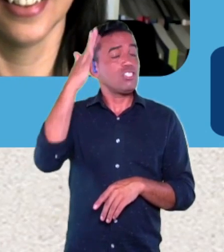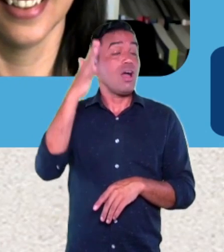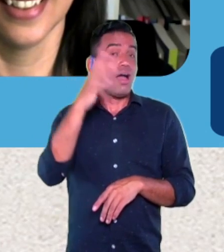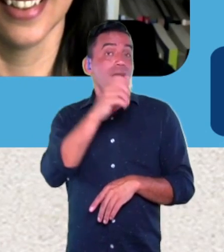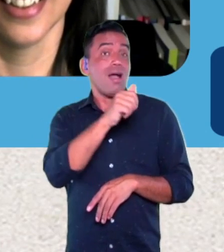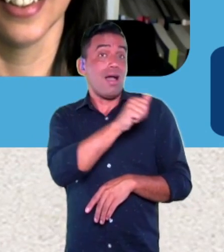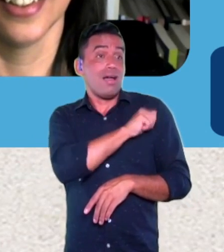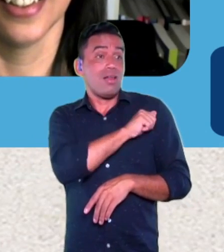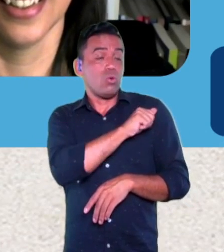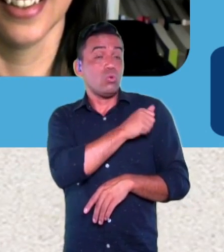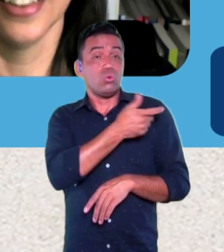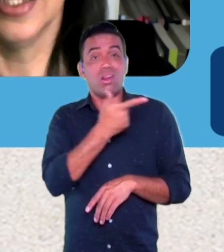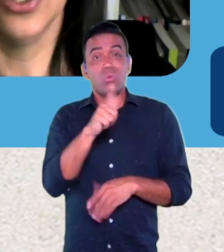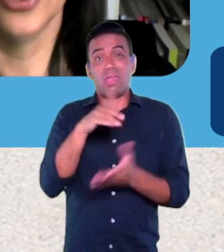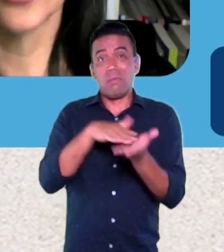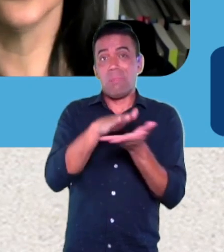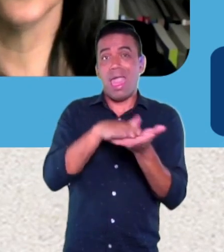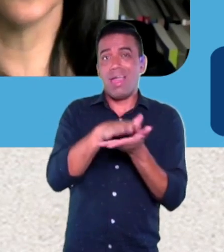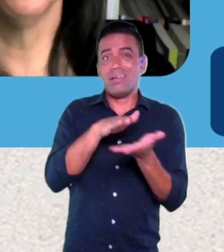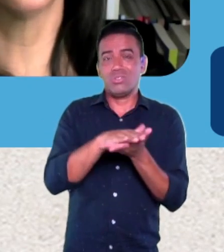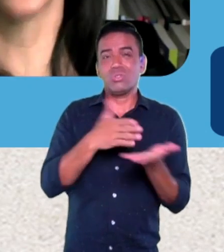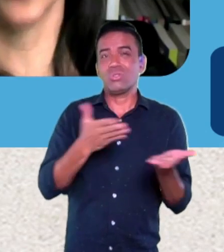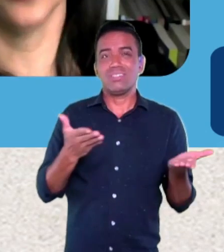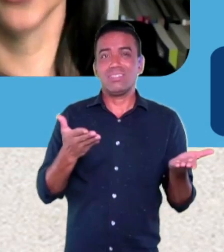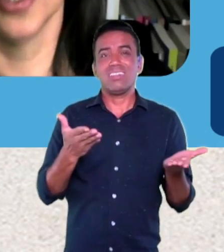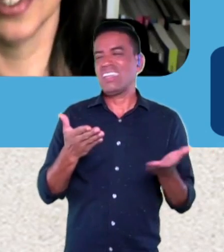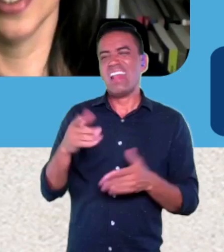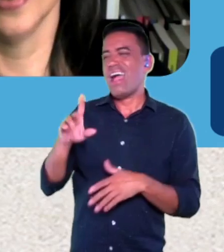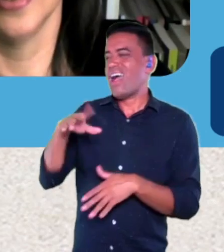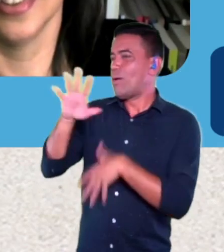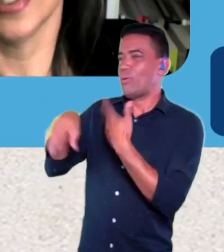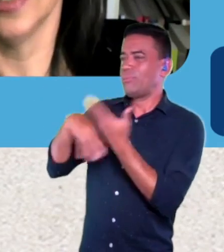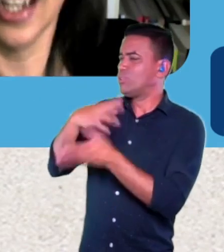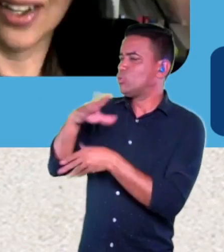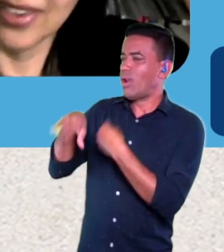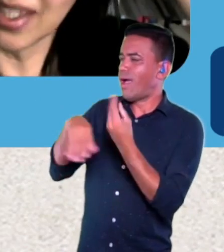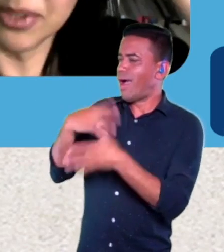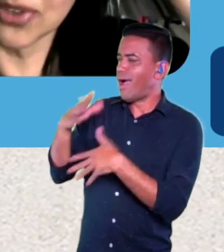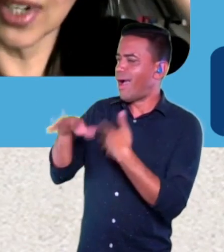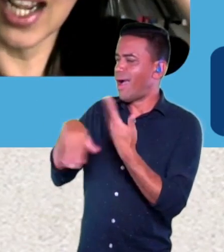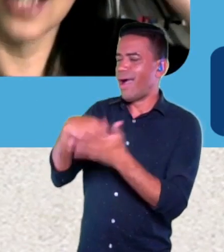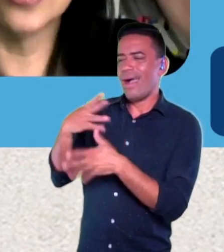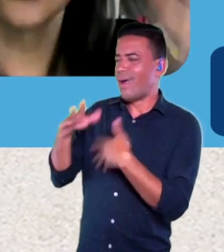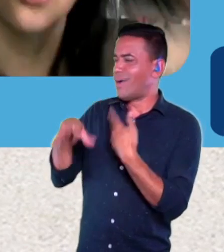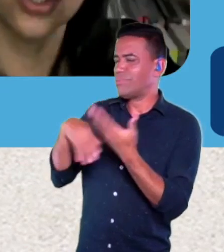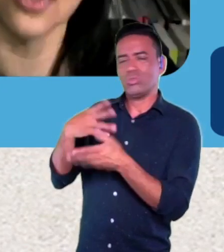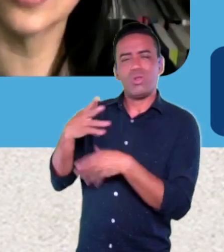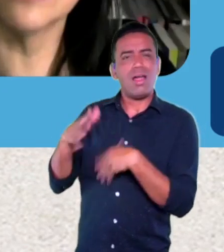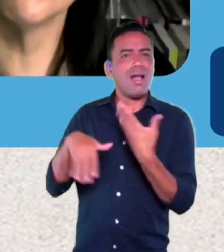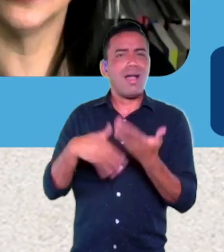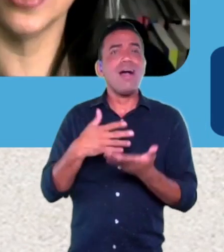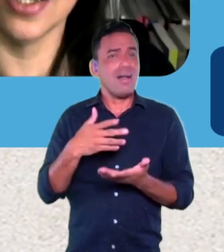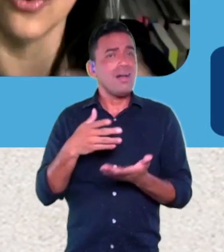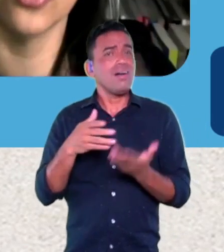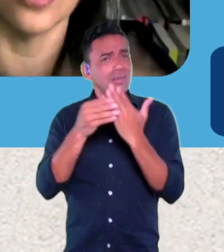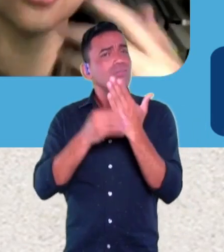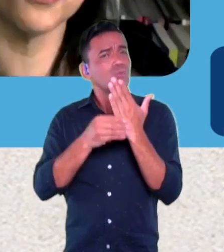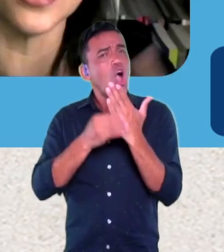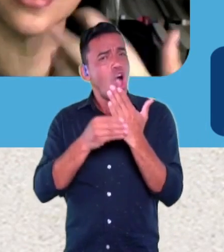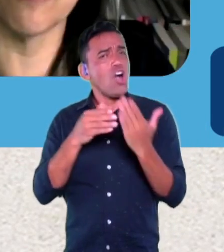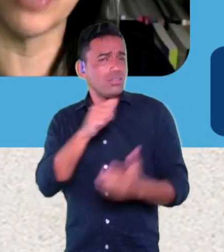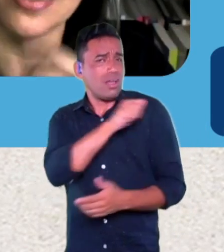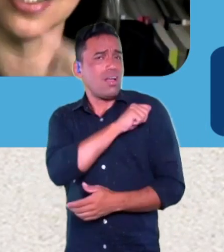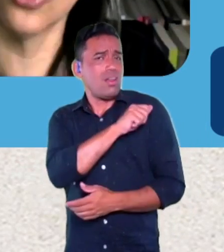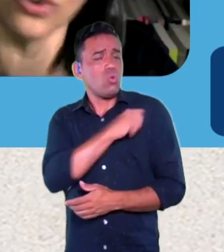o livro impresso, né? A pouco não, vira, isso é não vai misturado. ter não, né? Não, Bobajada. isso é misturado, eles gostam também. O que a